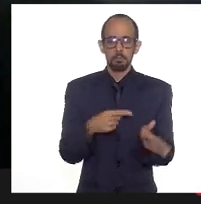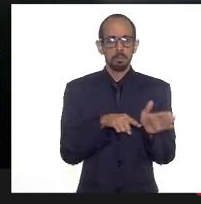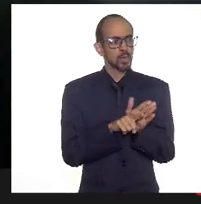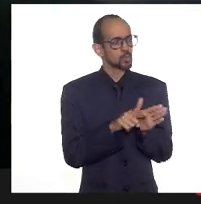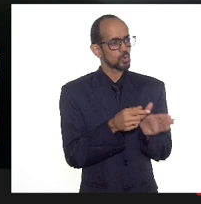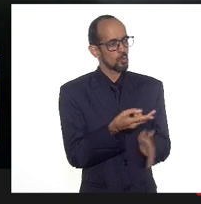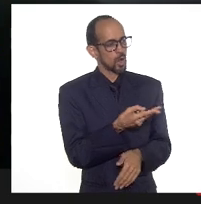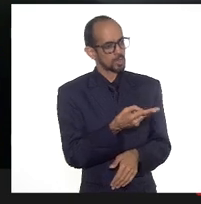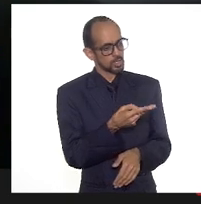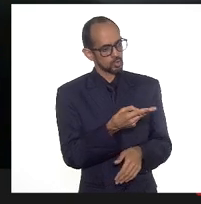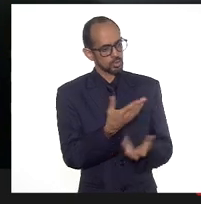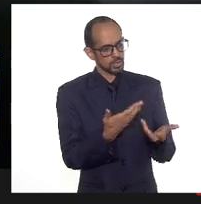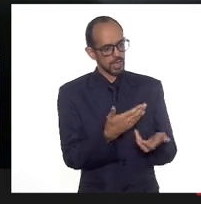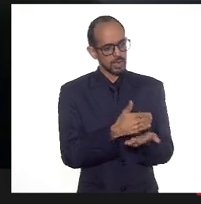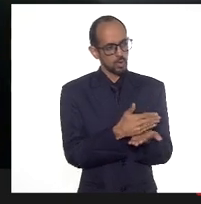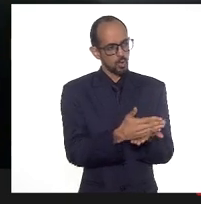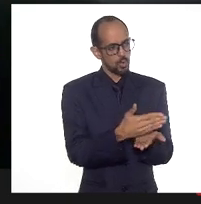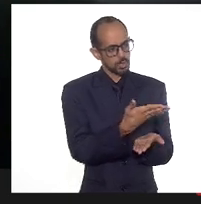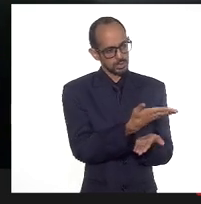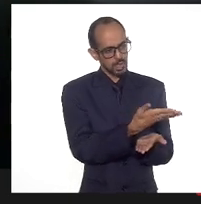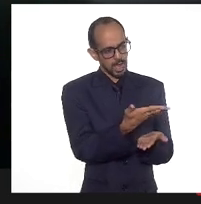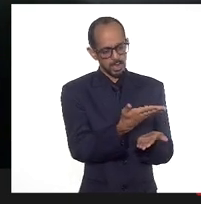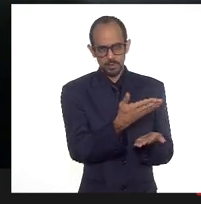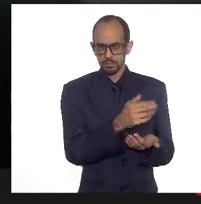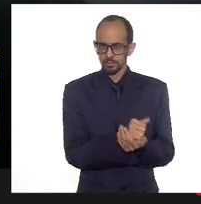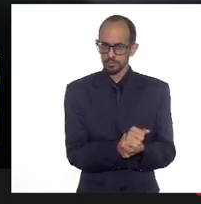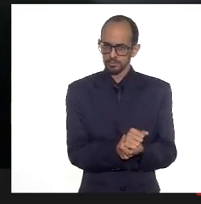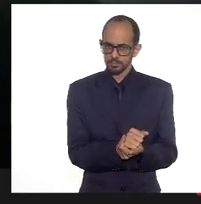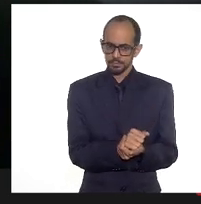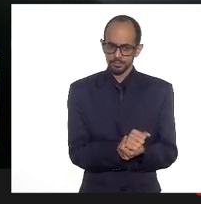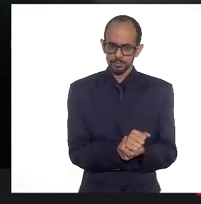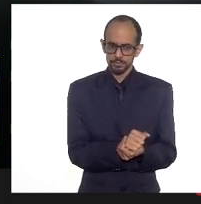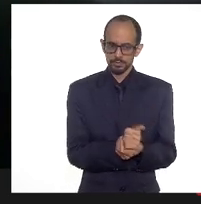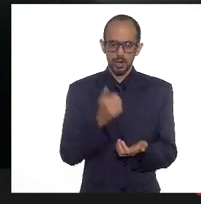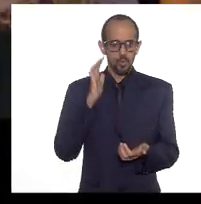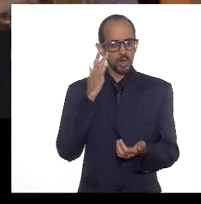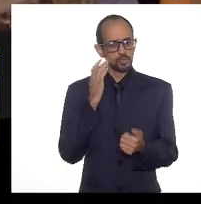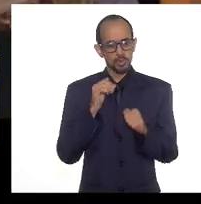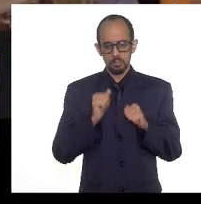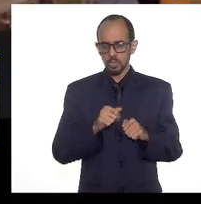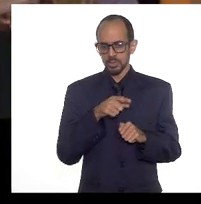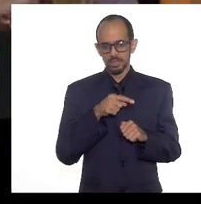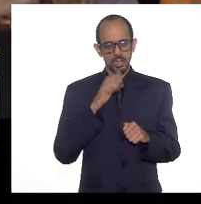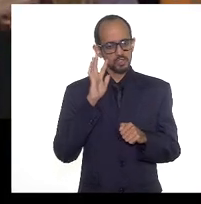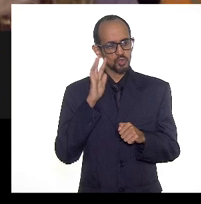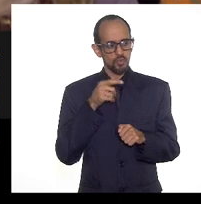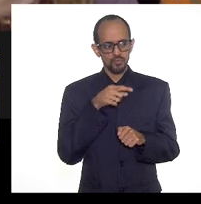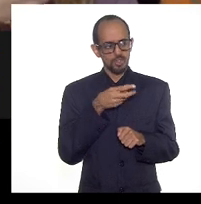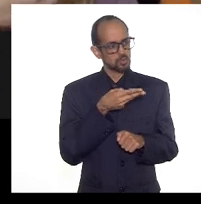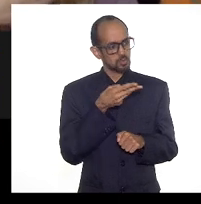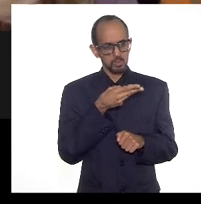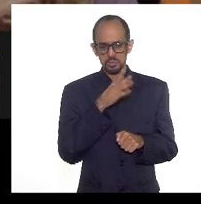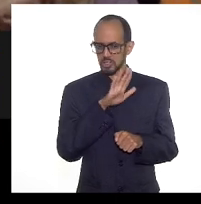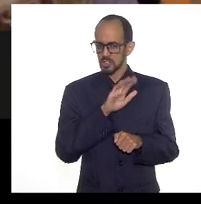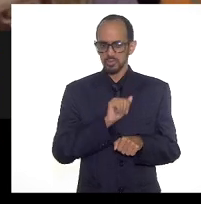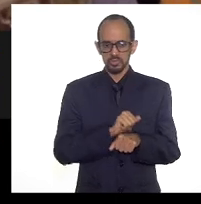duas deseja fazer a primeira intervenção? Acho que pode ser decidido por